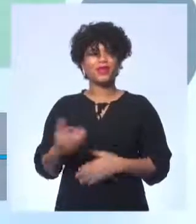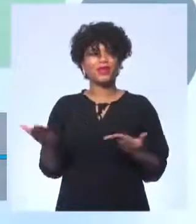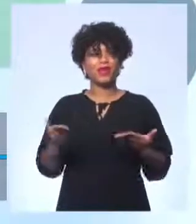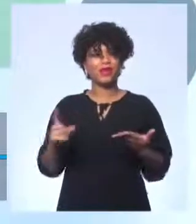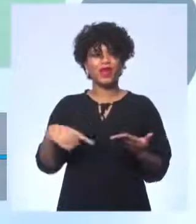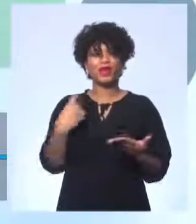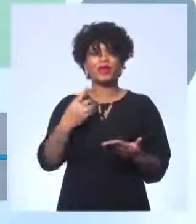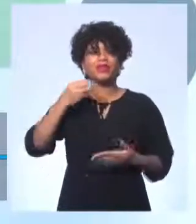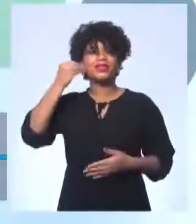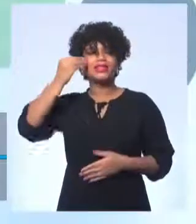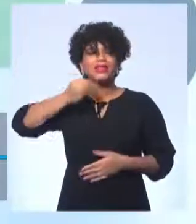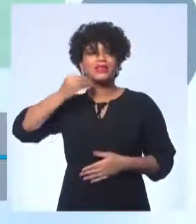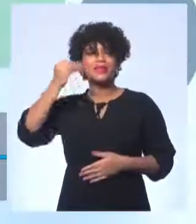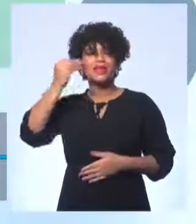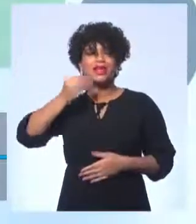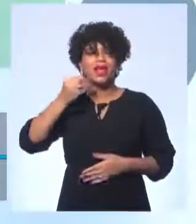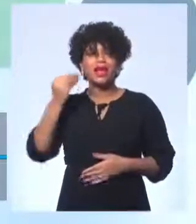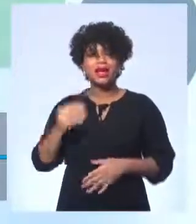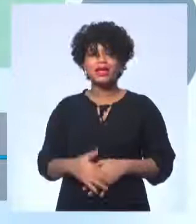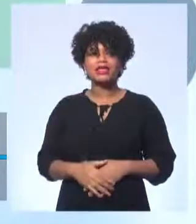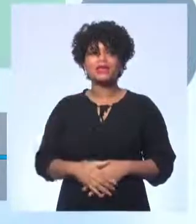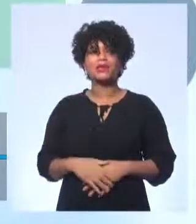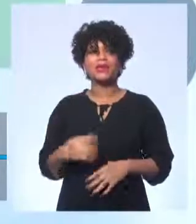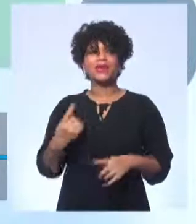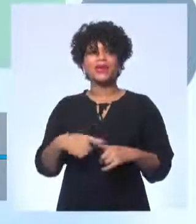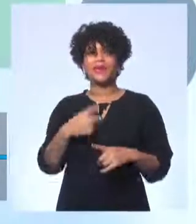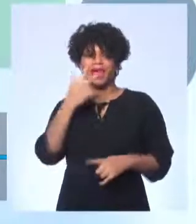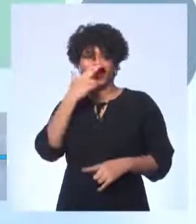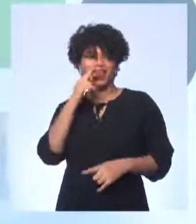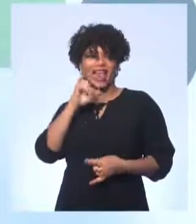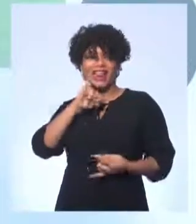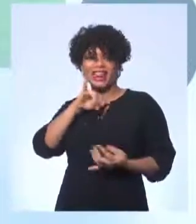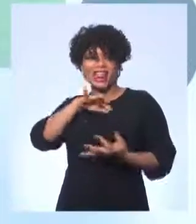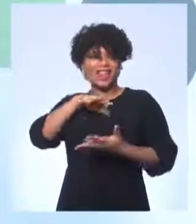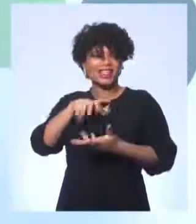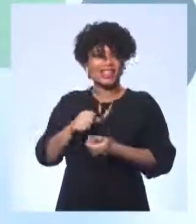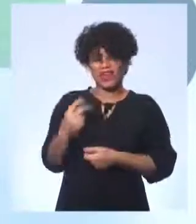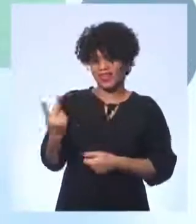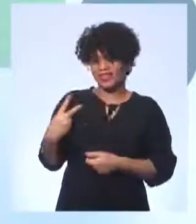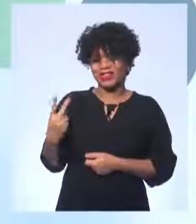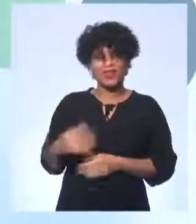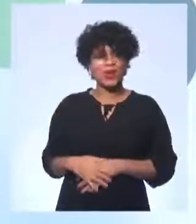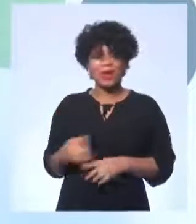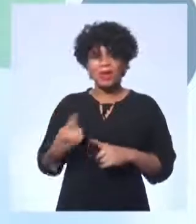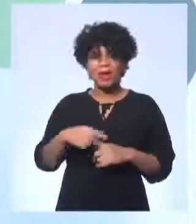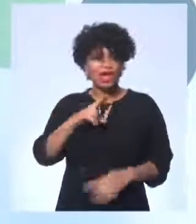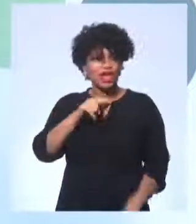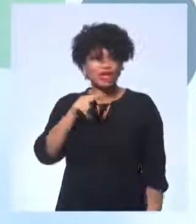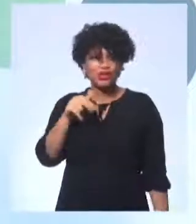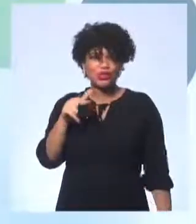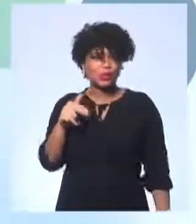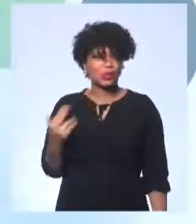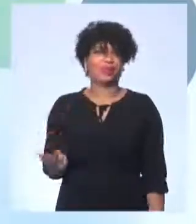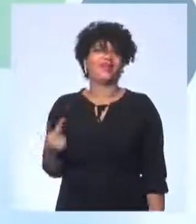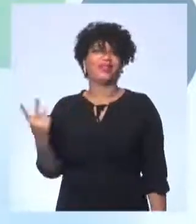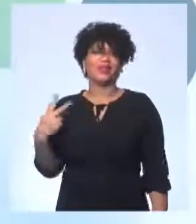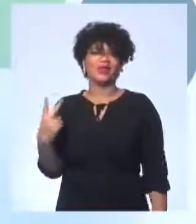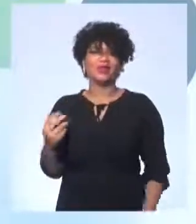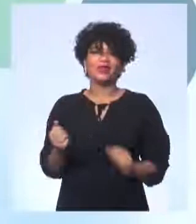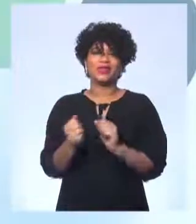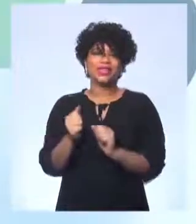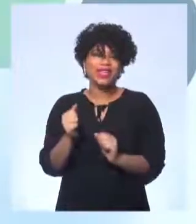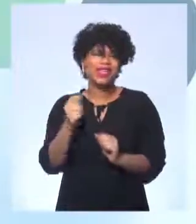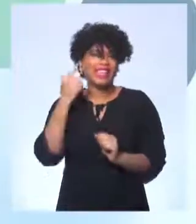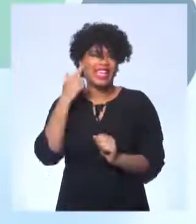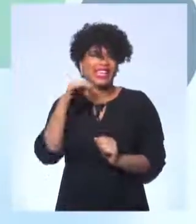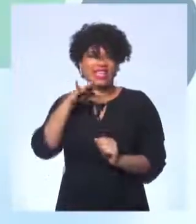um experimento, né? Uma estreia internacional, mundial da nossa dupla, porque nós nunca tocamos juntos. Isso pode ser uma desculpa para